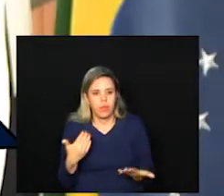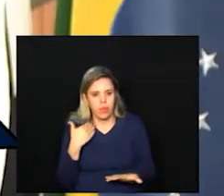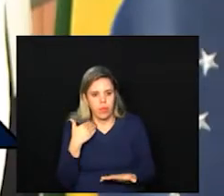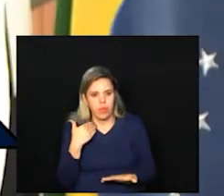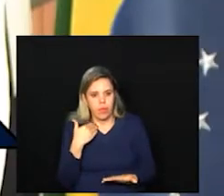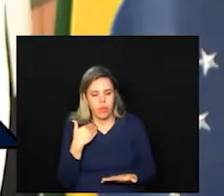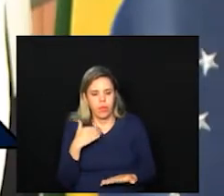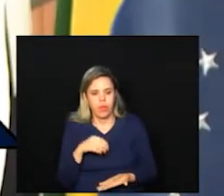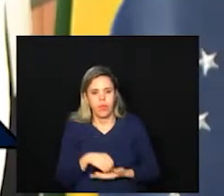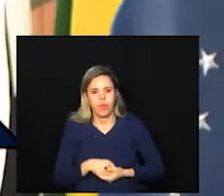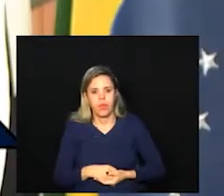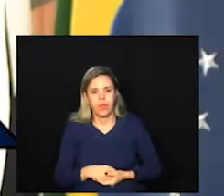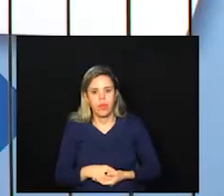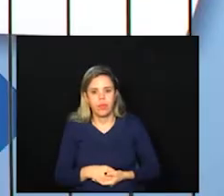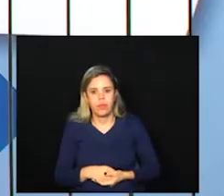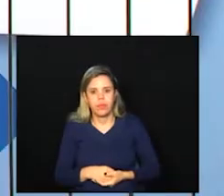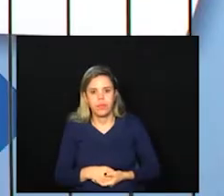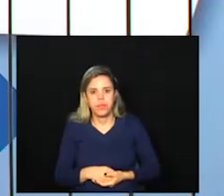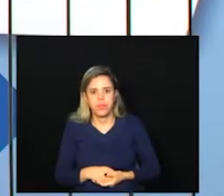pela agência bancária.